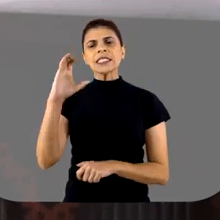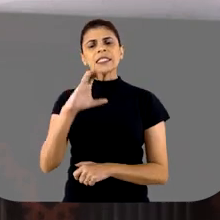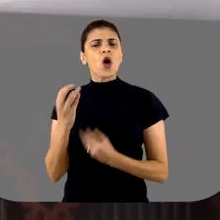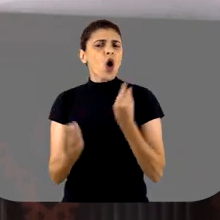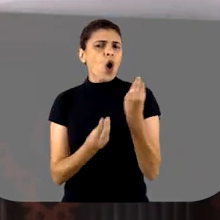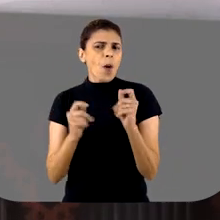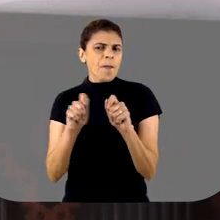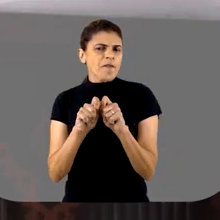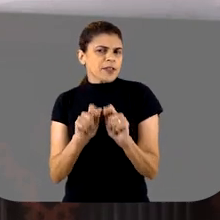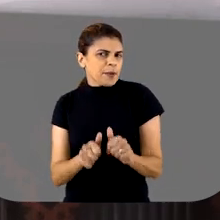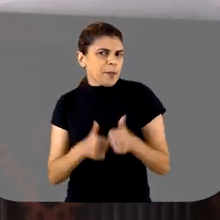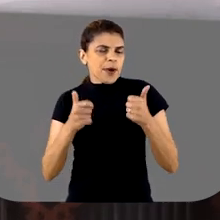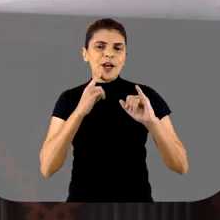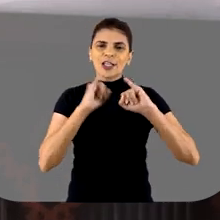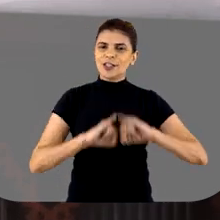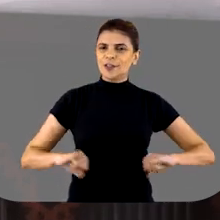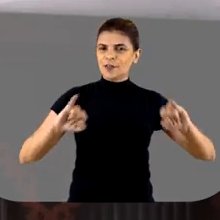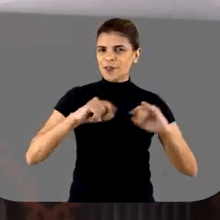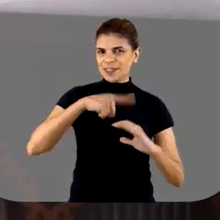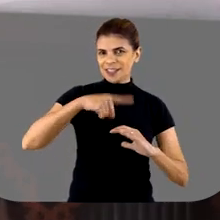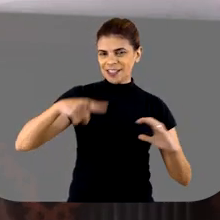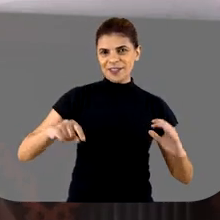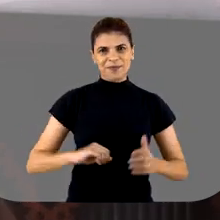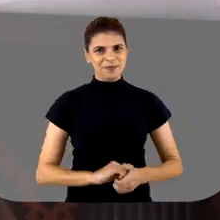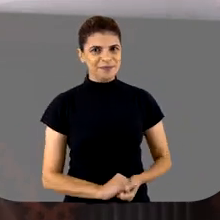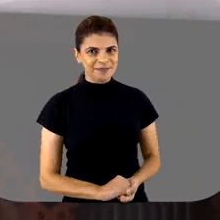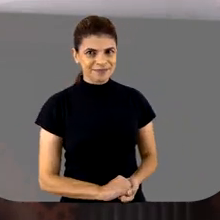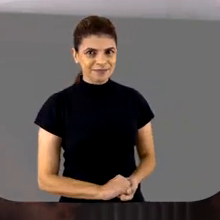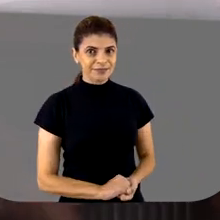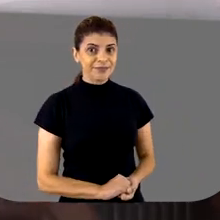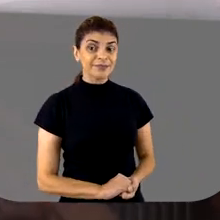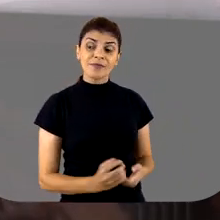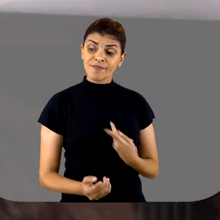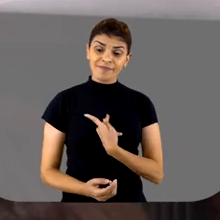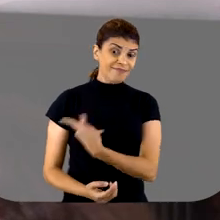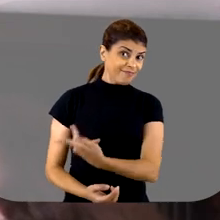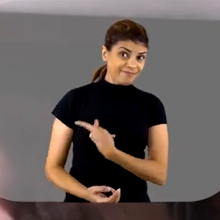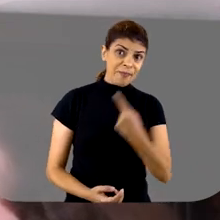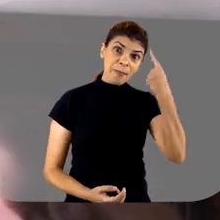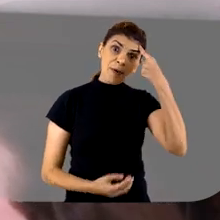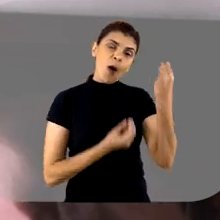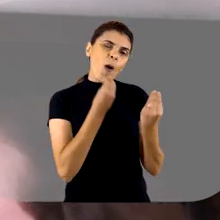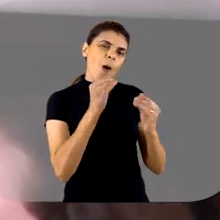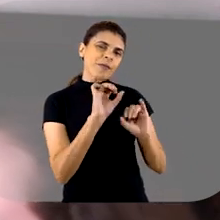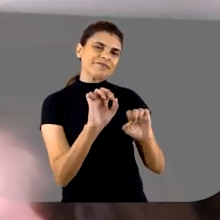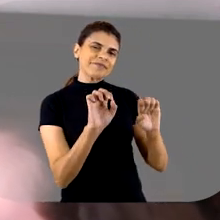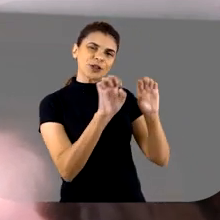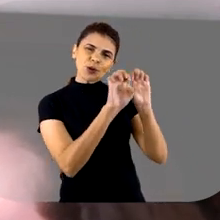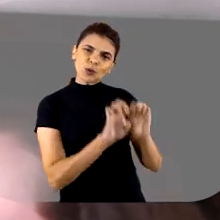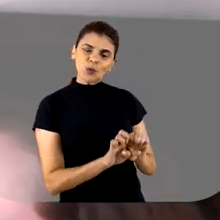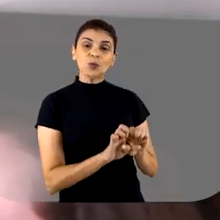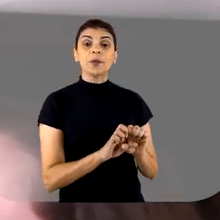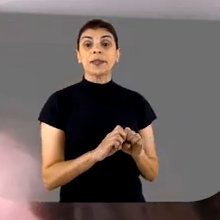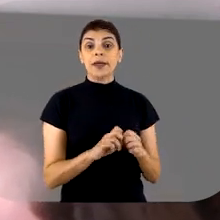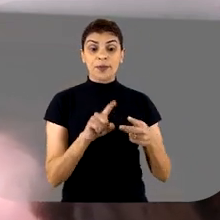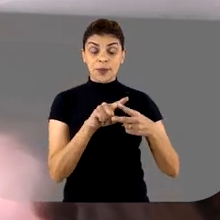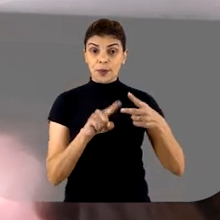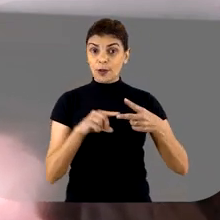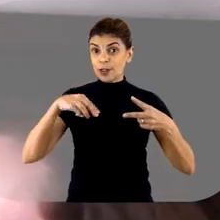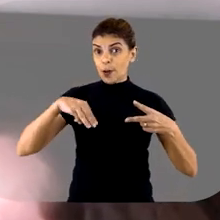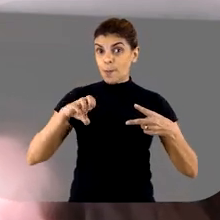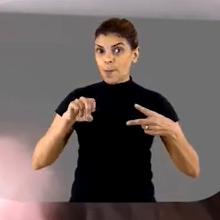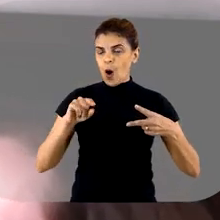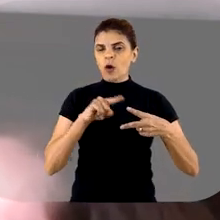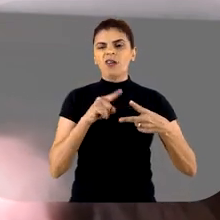como fazer melhor a divulgação científica. E como que a gente pensou em estruturar esse curso? A gente dividiu em dois módulos. O primeiro é um módulo